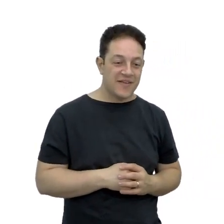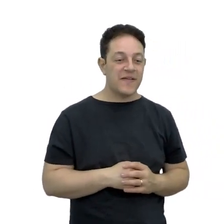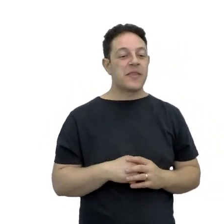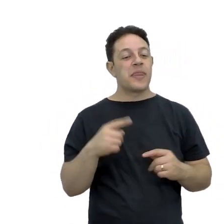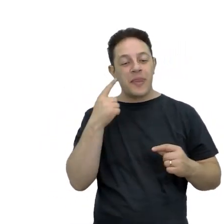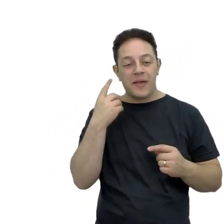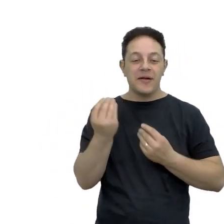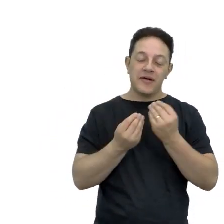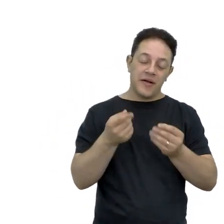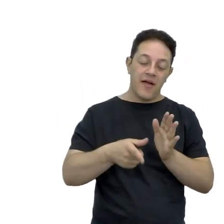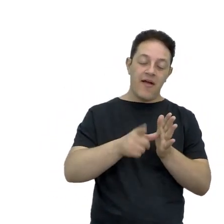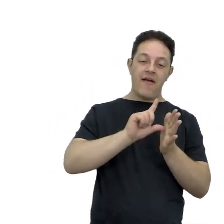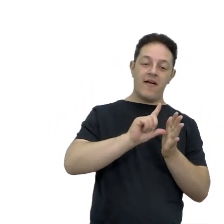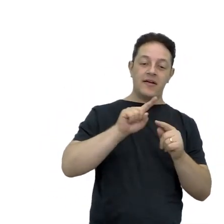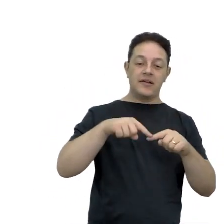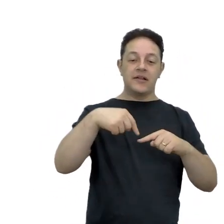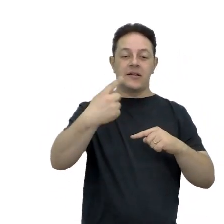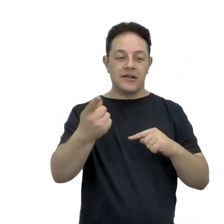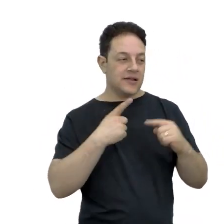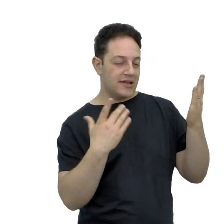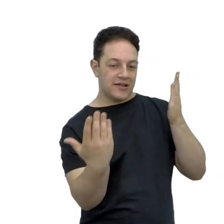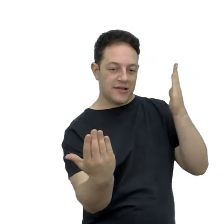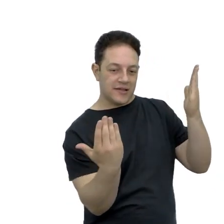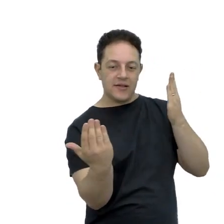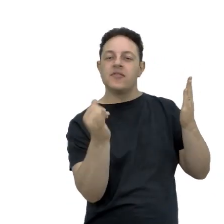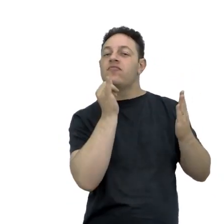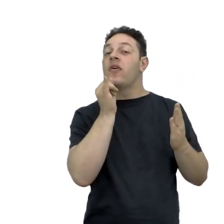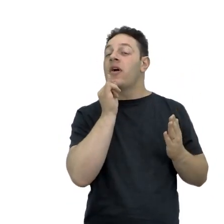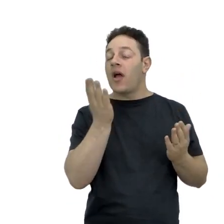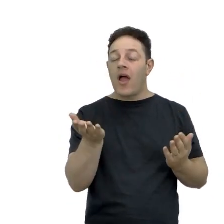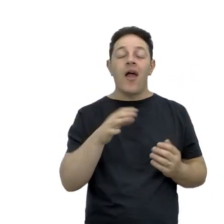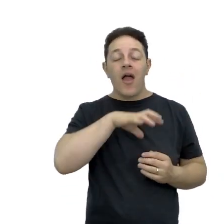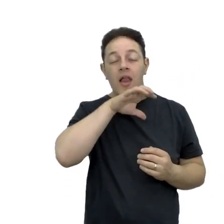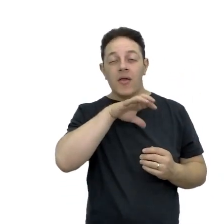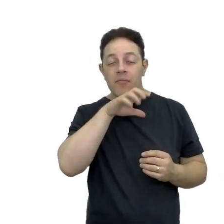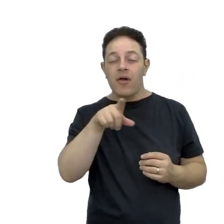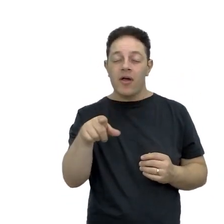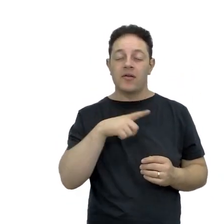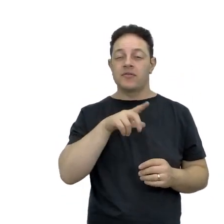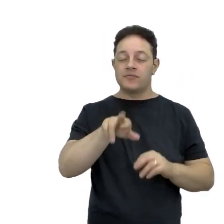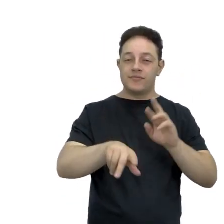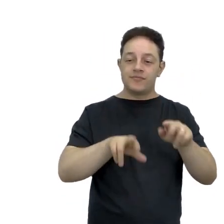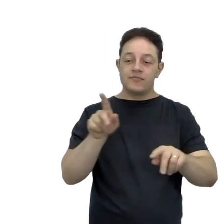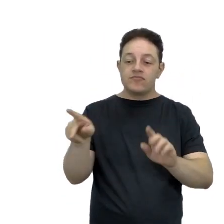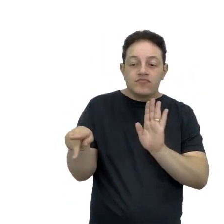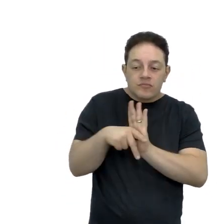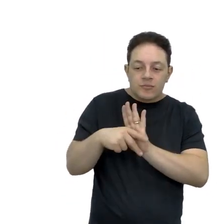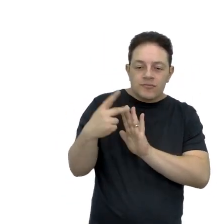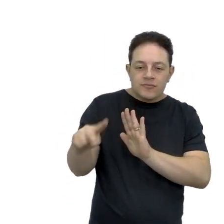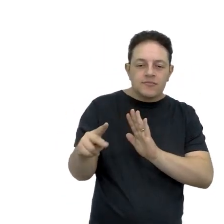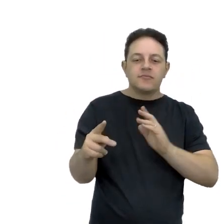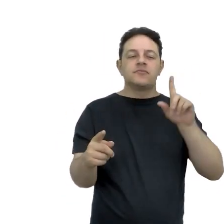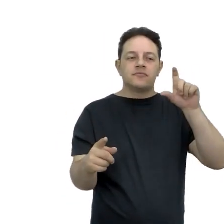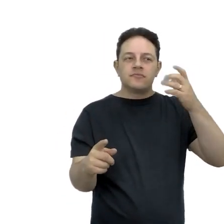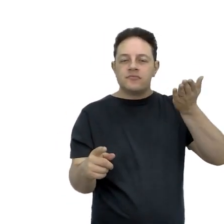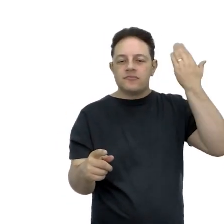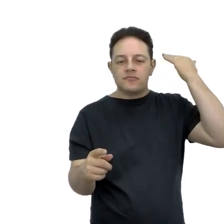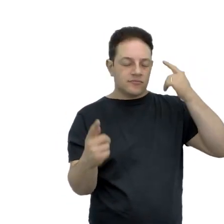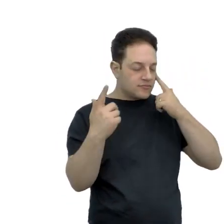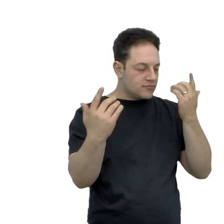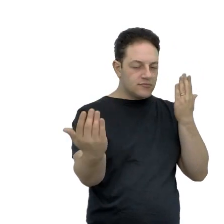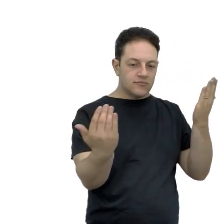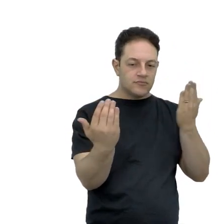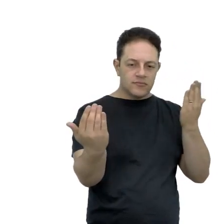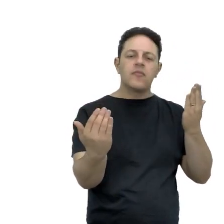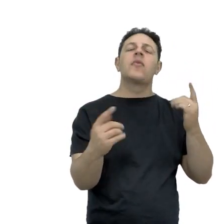antes e o depois, com imagens de espécies características, né? E ações que